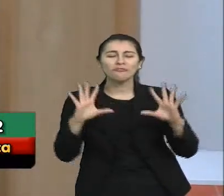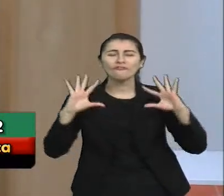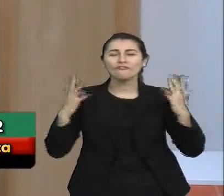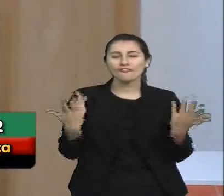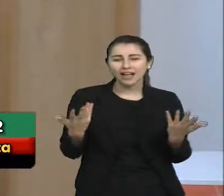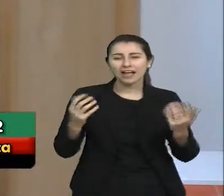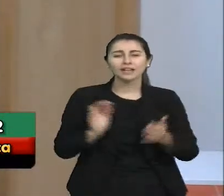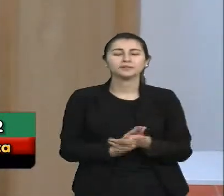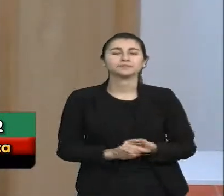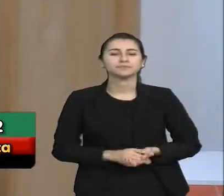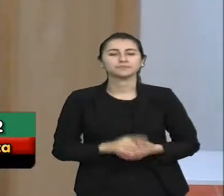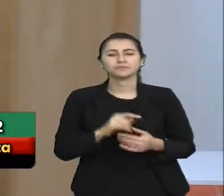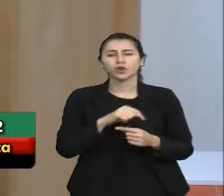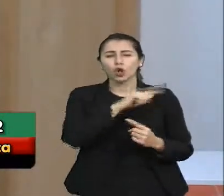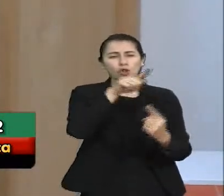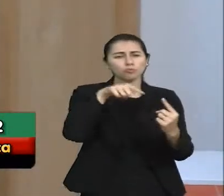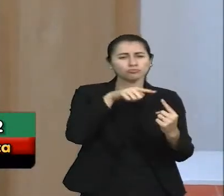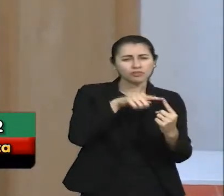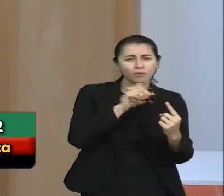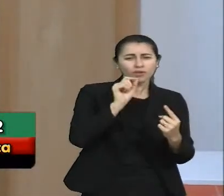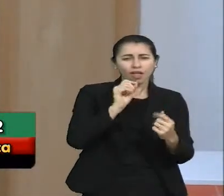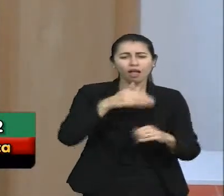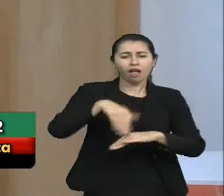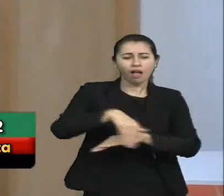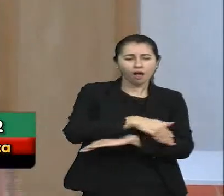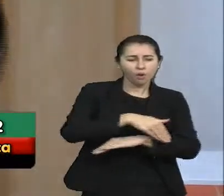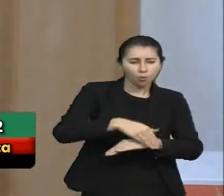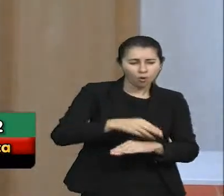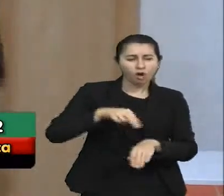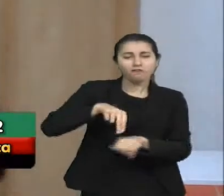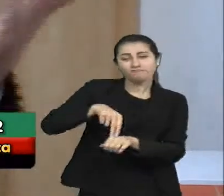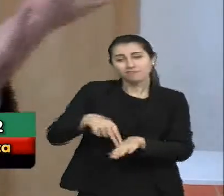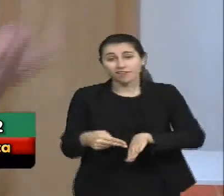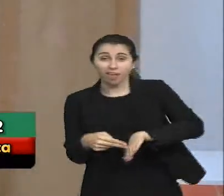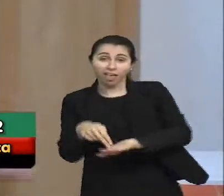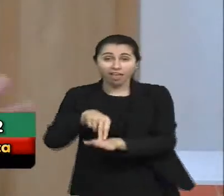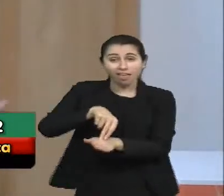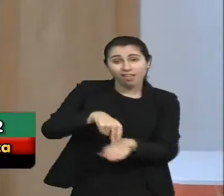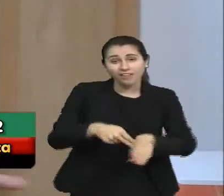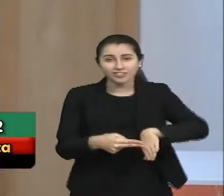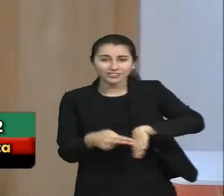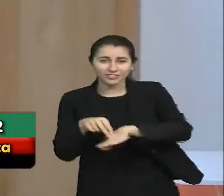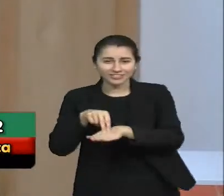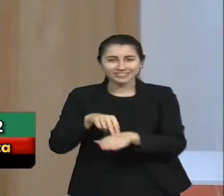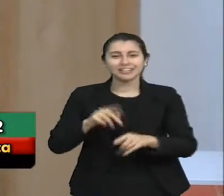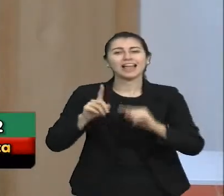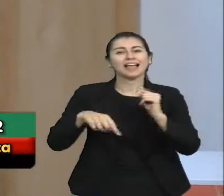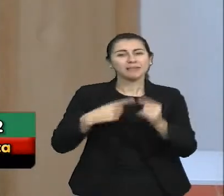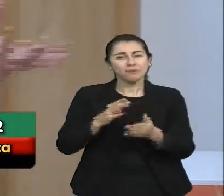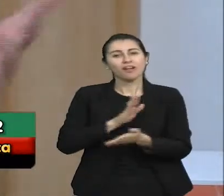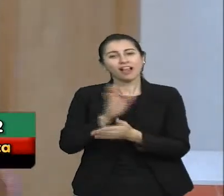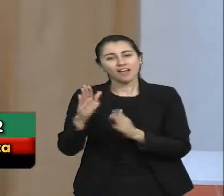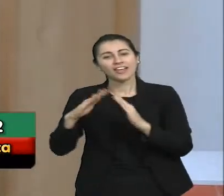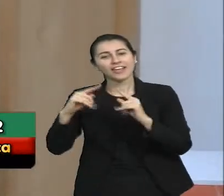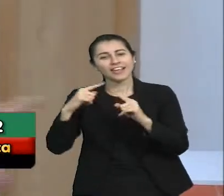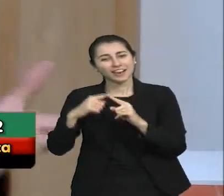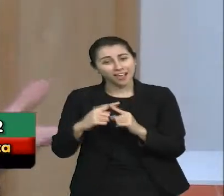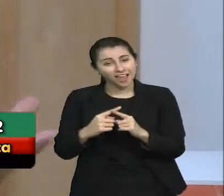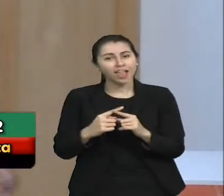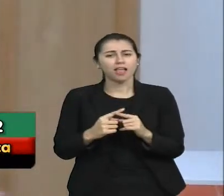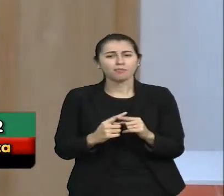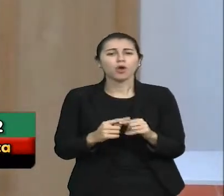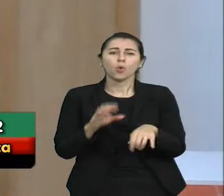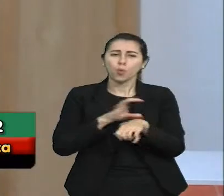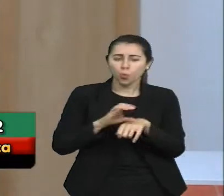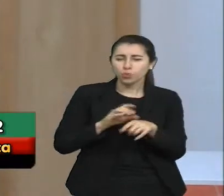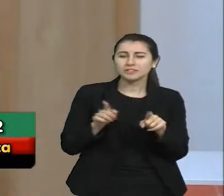a proposta era assim, da rua para o skate. E depois do skate, alguns eu levo, é óbvio, eu levo para a igreja, eu levo para a catequese, essas coisas, a missão do